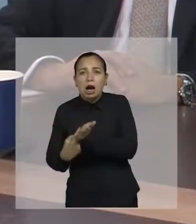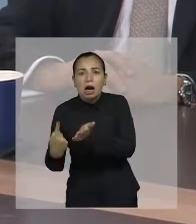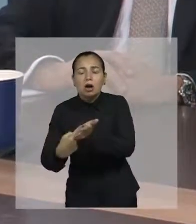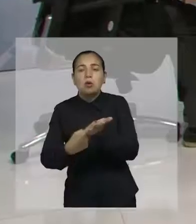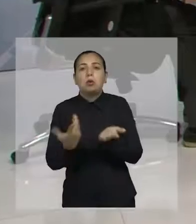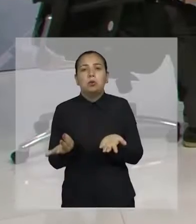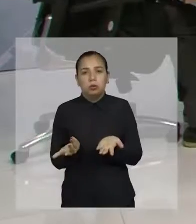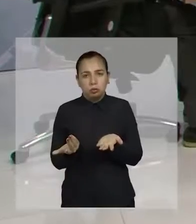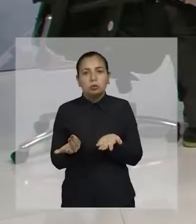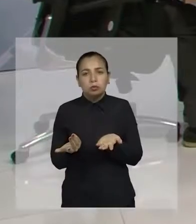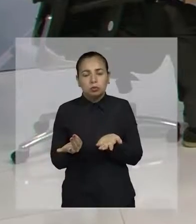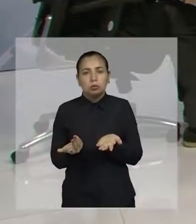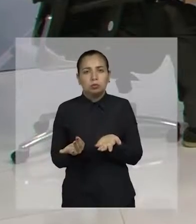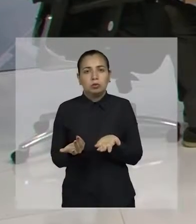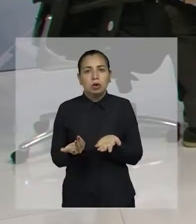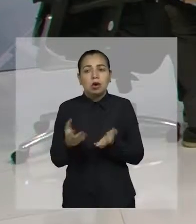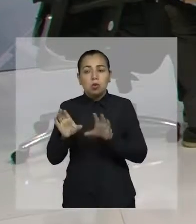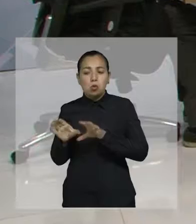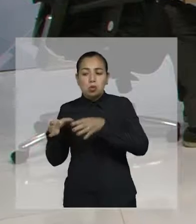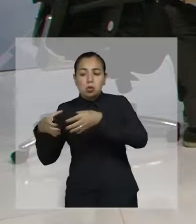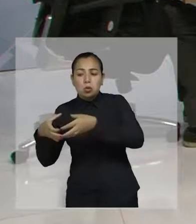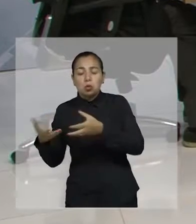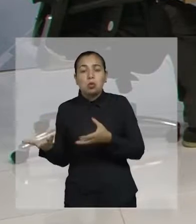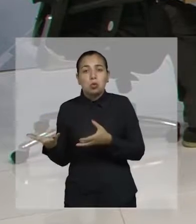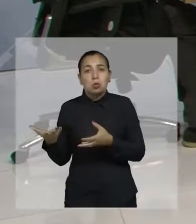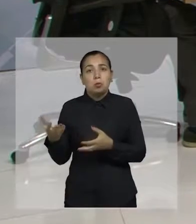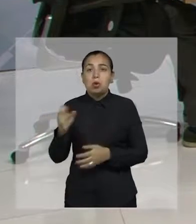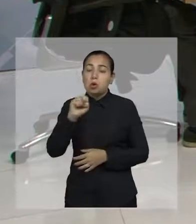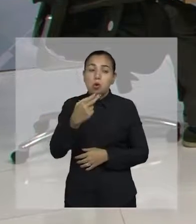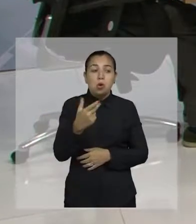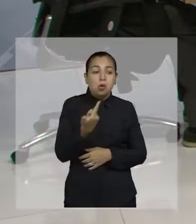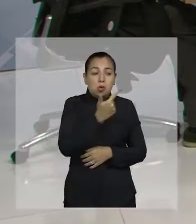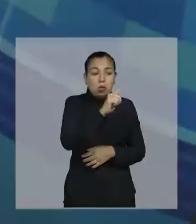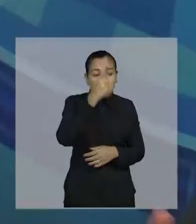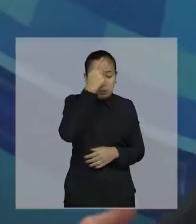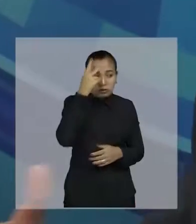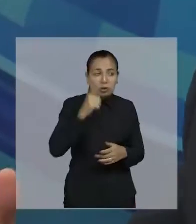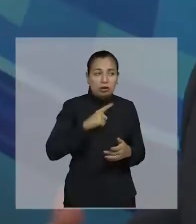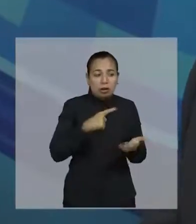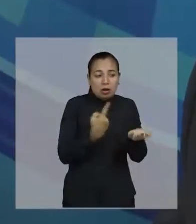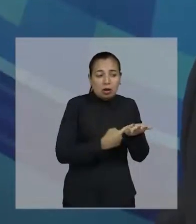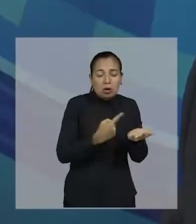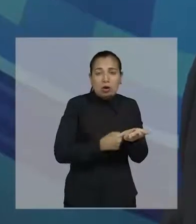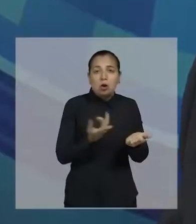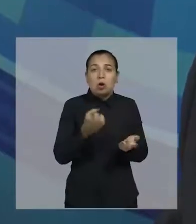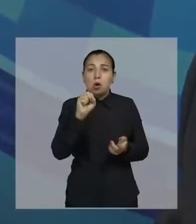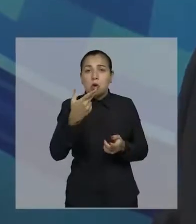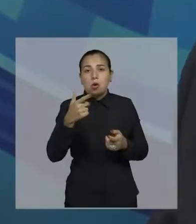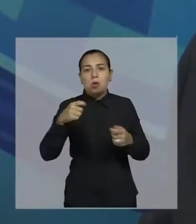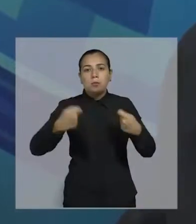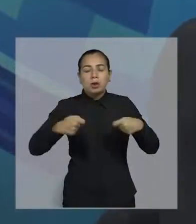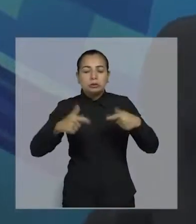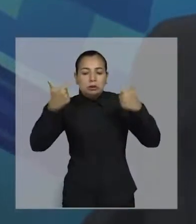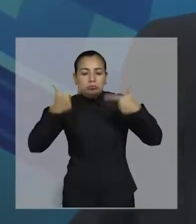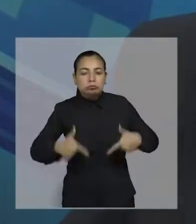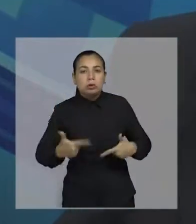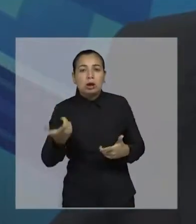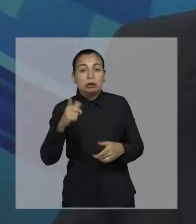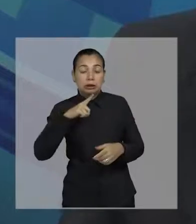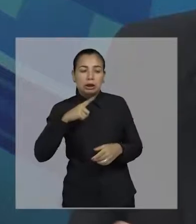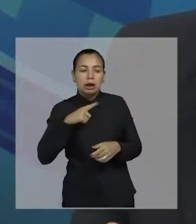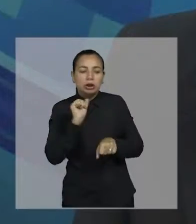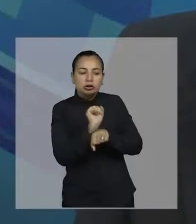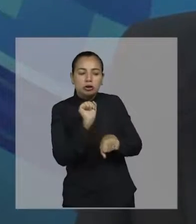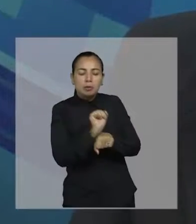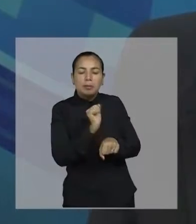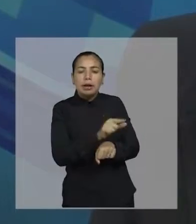se ele teria algum acordo com alguém para estar nessa posição, se teria sido reservado algum papel para ele, né?